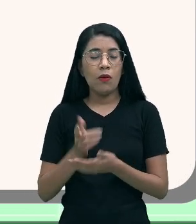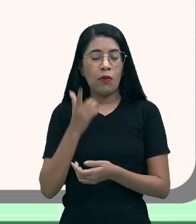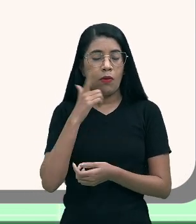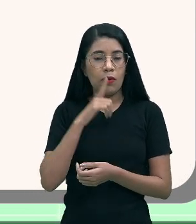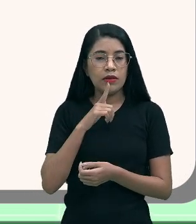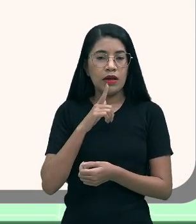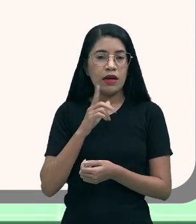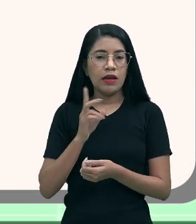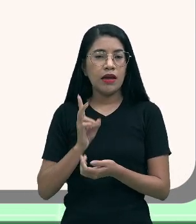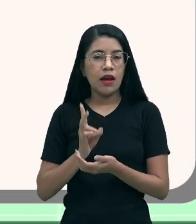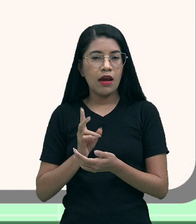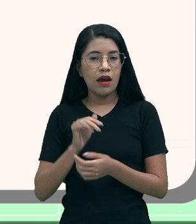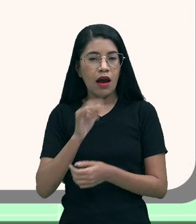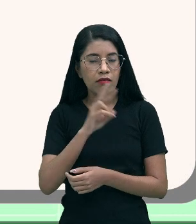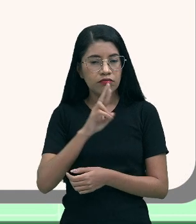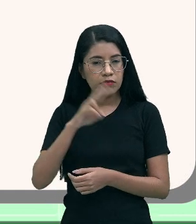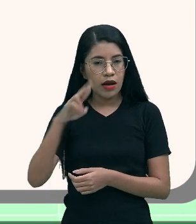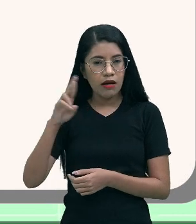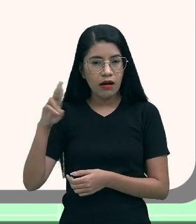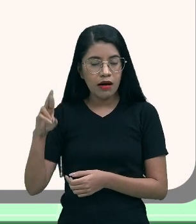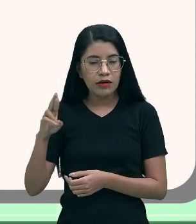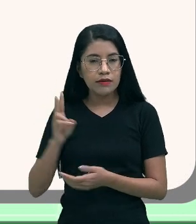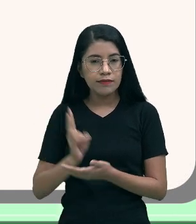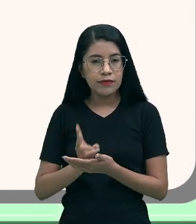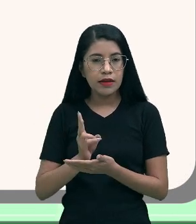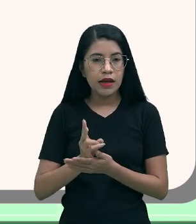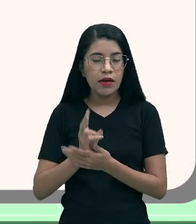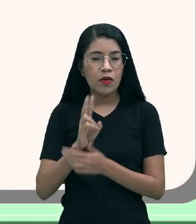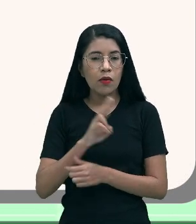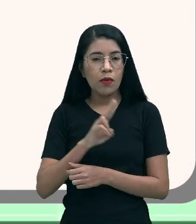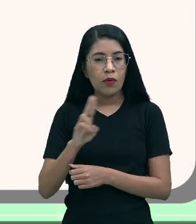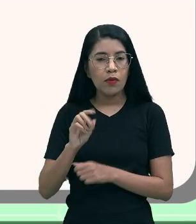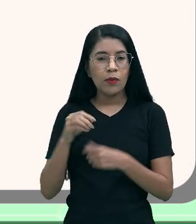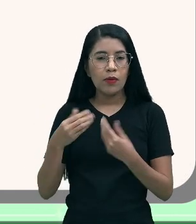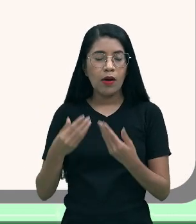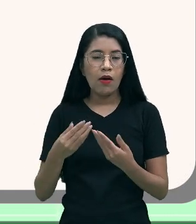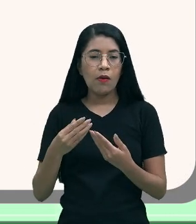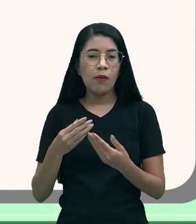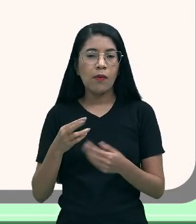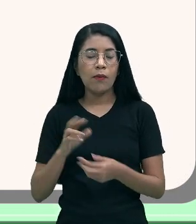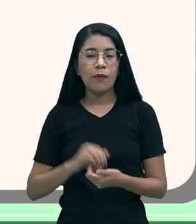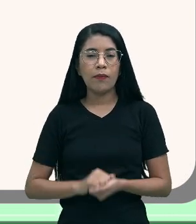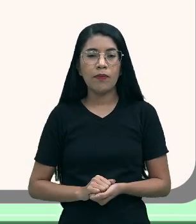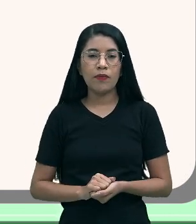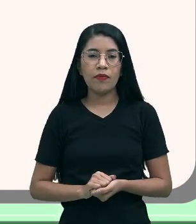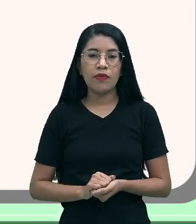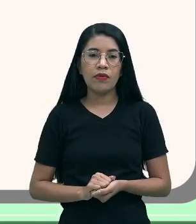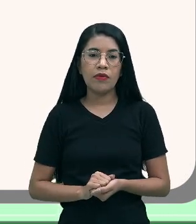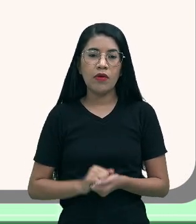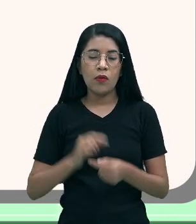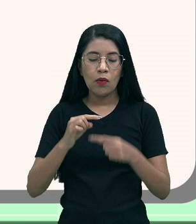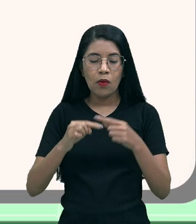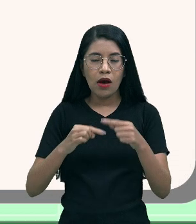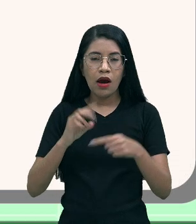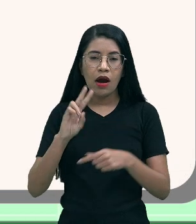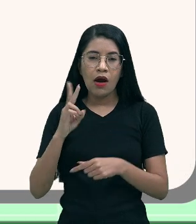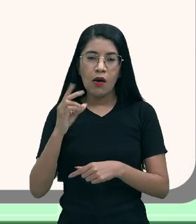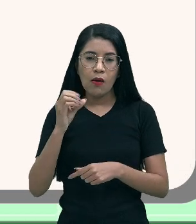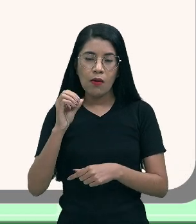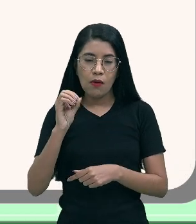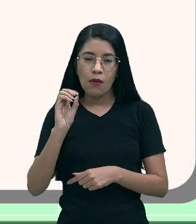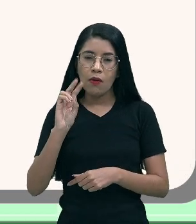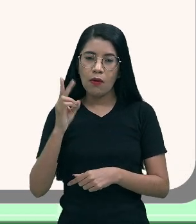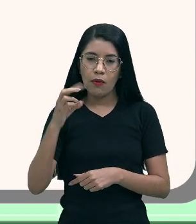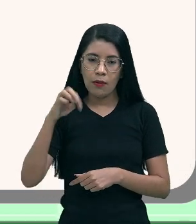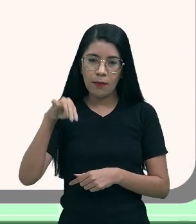resistência constante, eles são chamados ou conhecidos por resistores ôhmicos. Ao lado